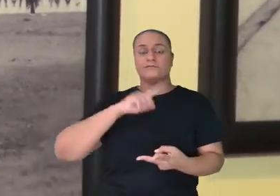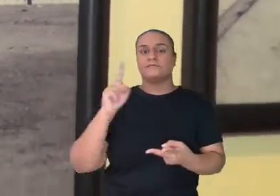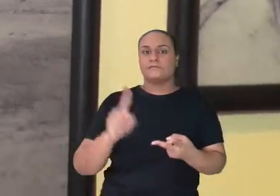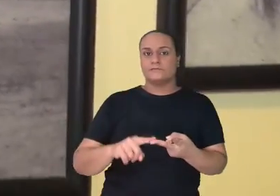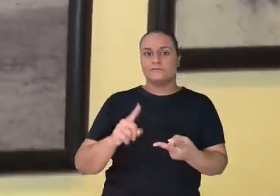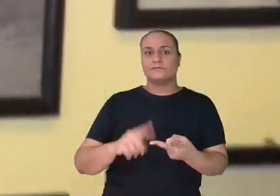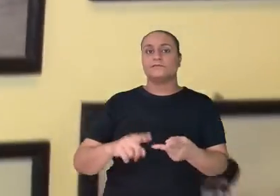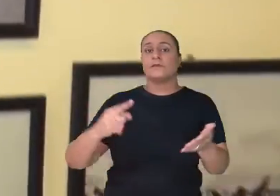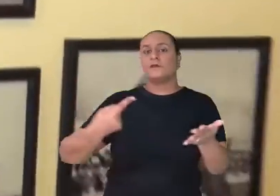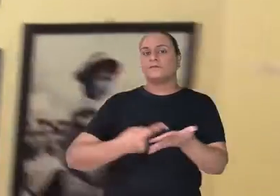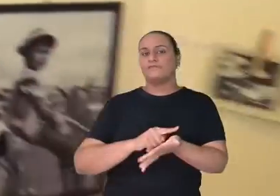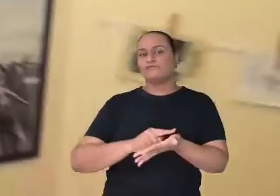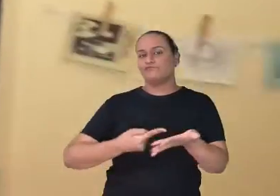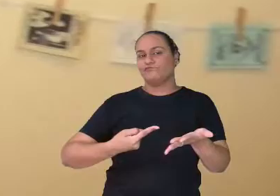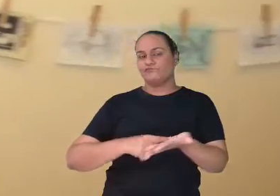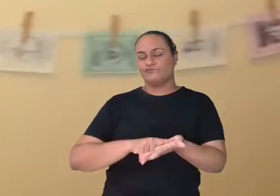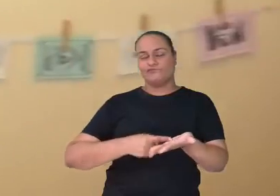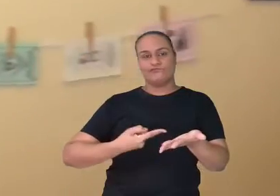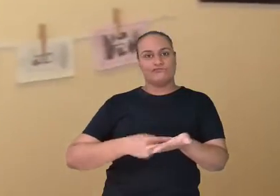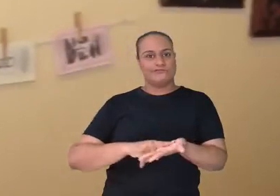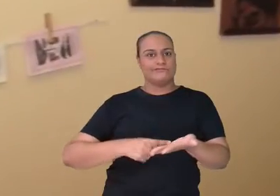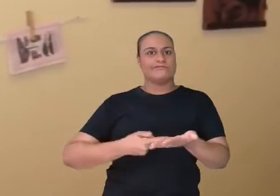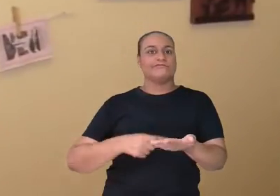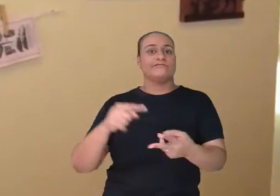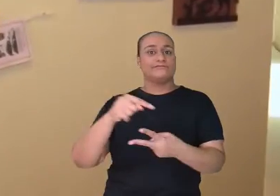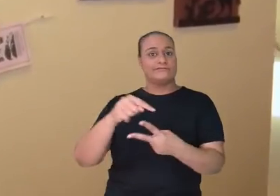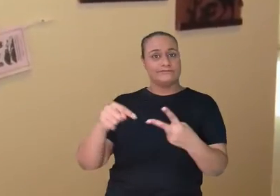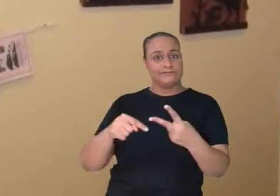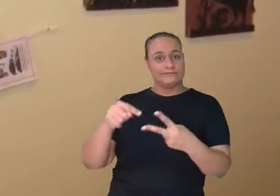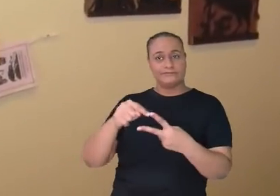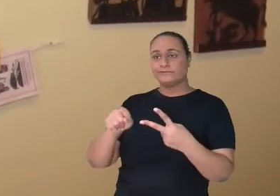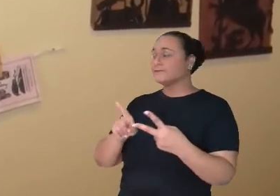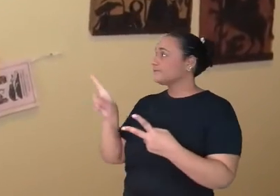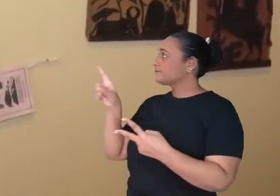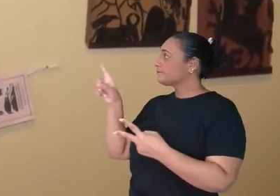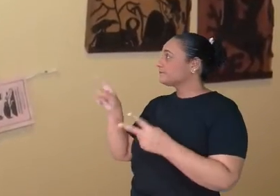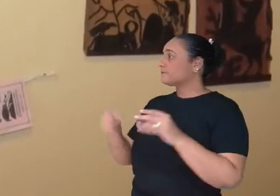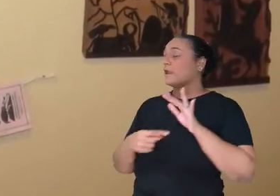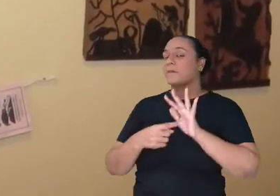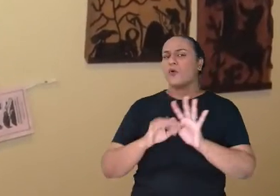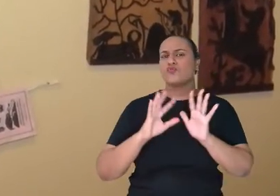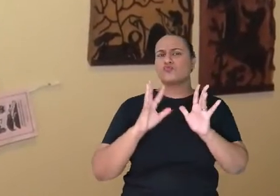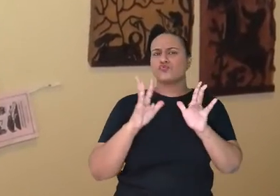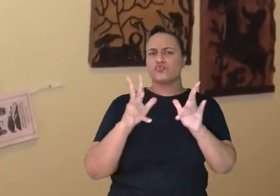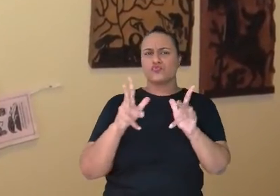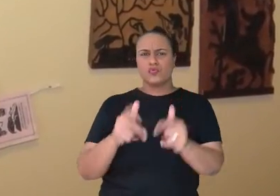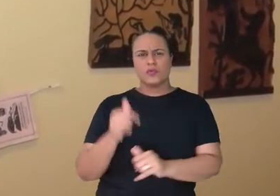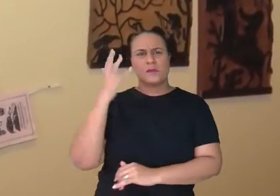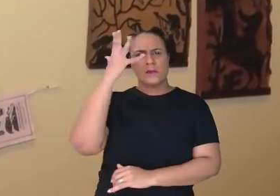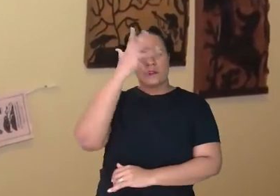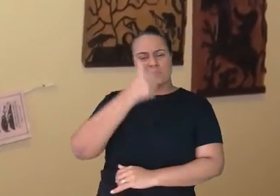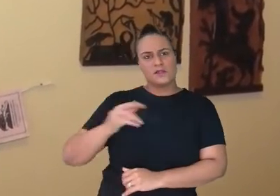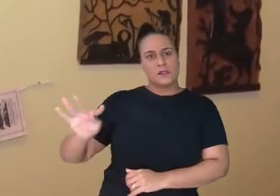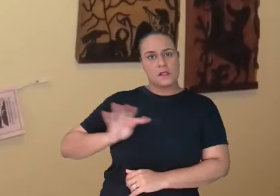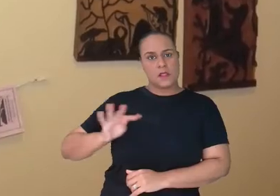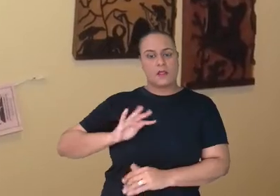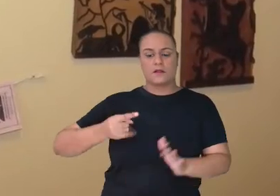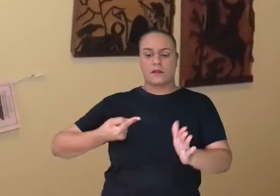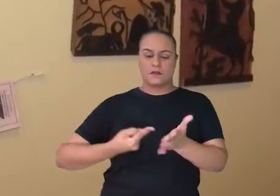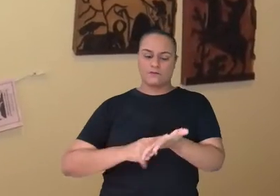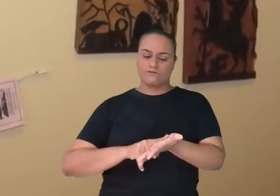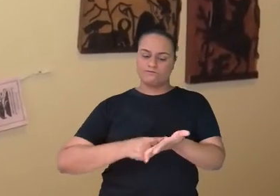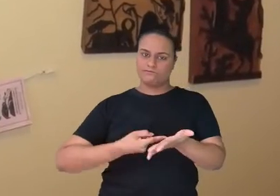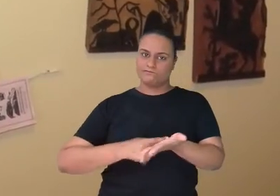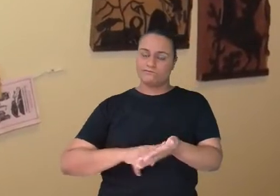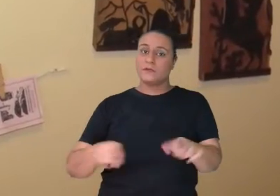ideia da xilogravura. E que daí a gente traz toda essa estética, não só da técnica da xilogravura,